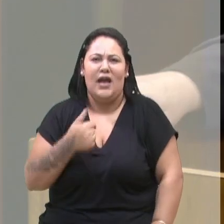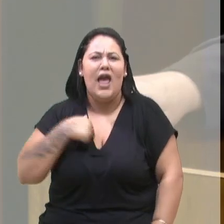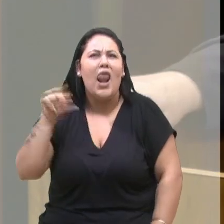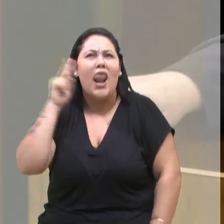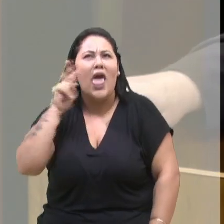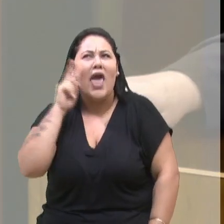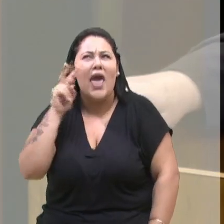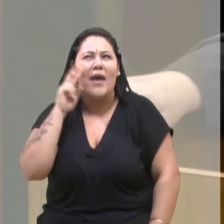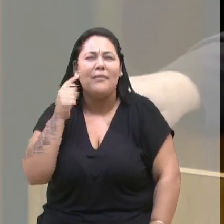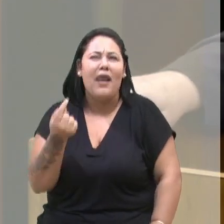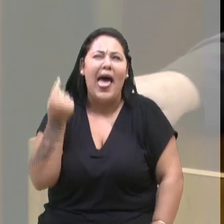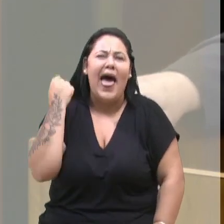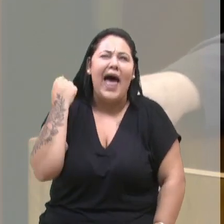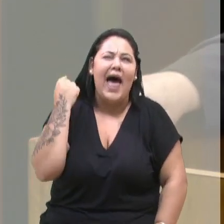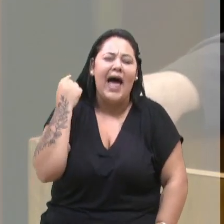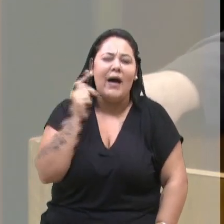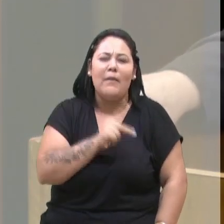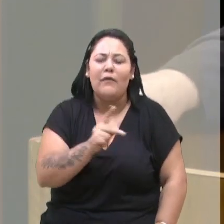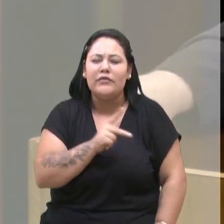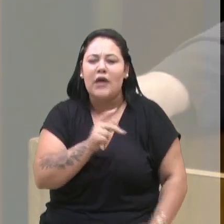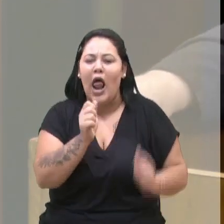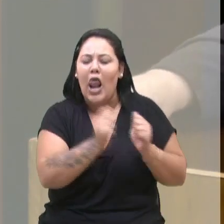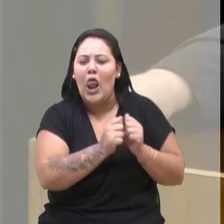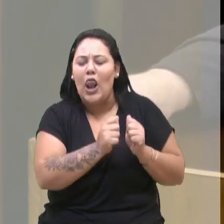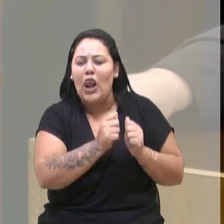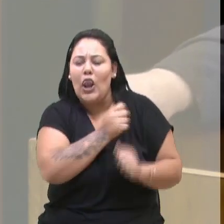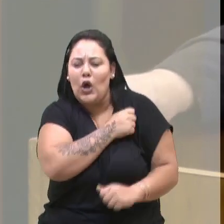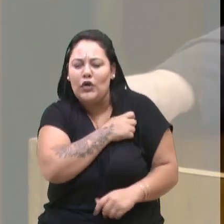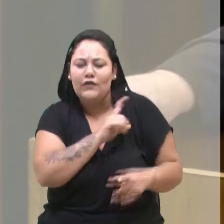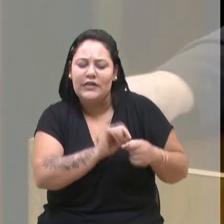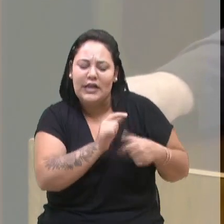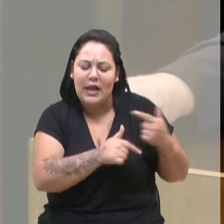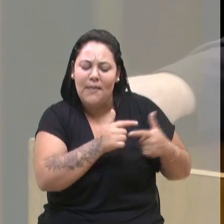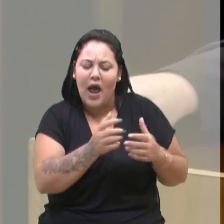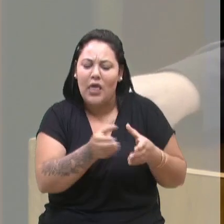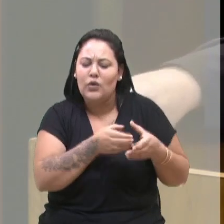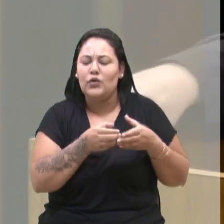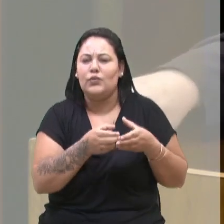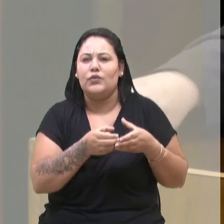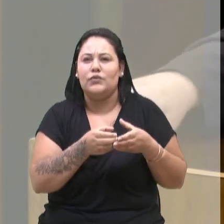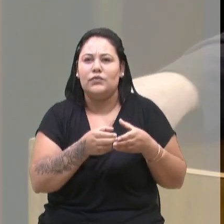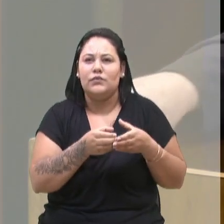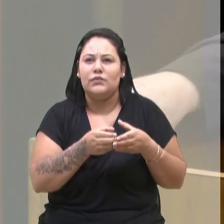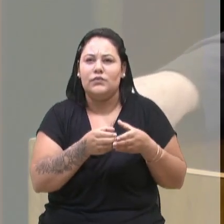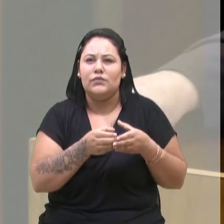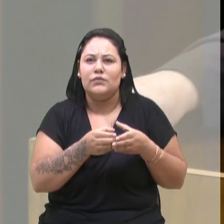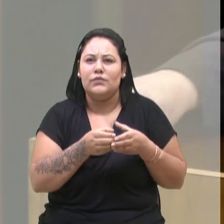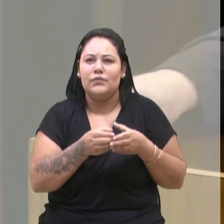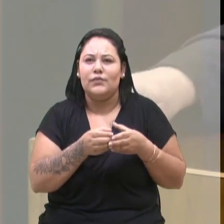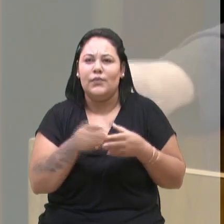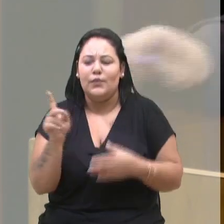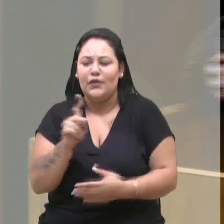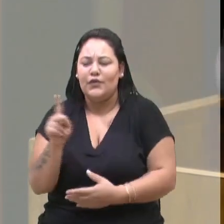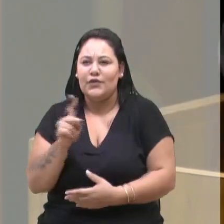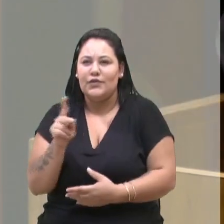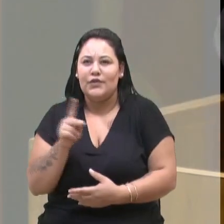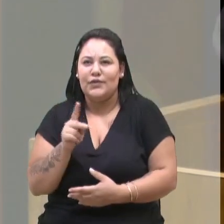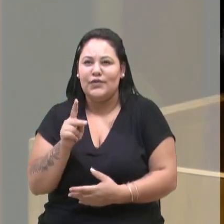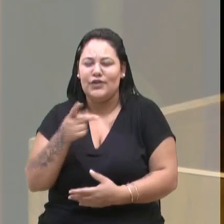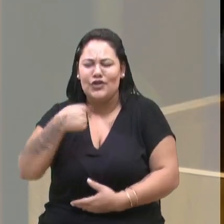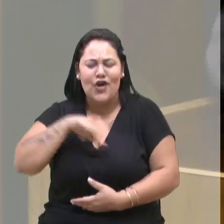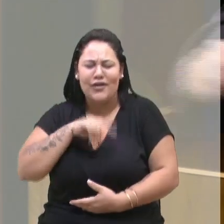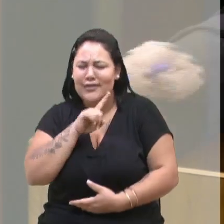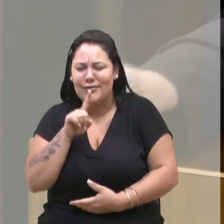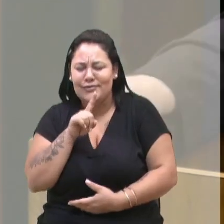professor, os alunos, quando faziam trabalho em grupo, enfim, diziam para mim, professor, como nós nos dedicamos, nós nem dormimos, fazíamos